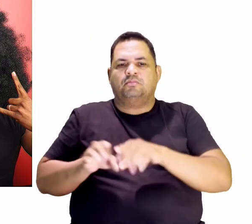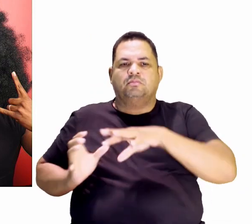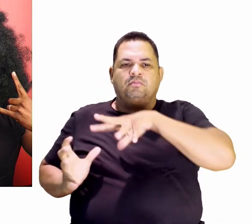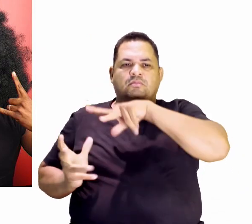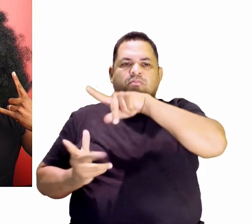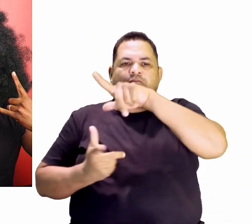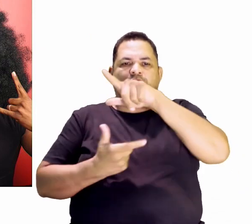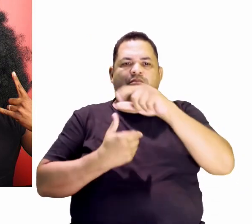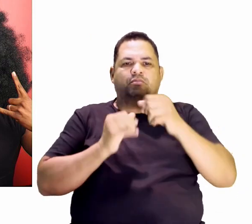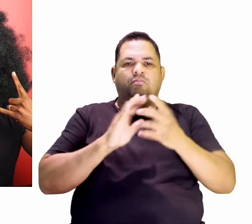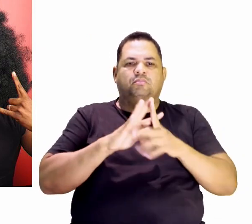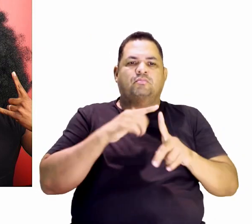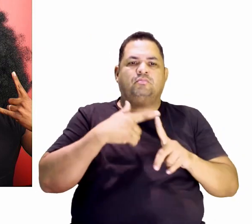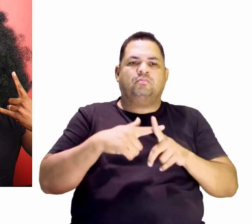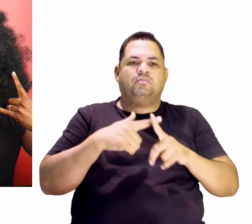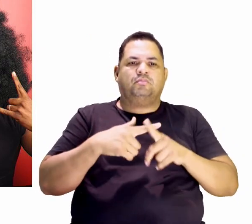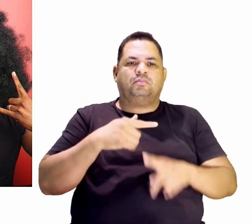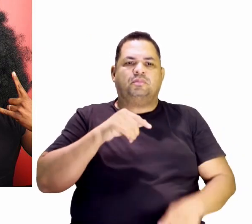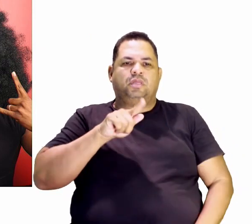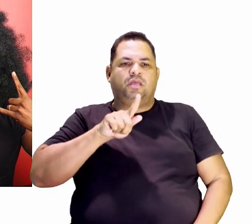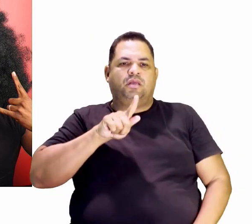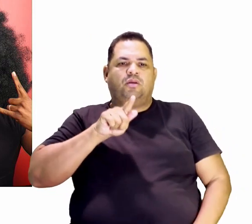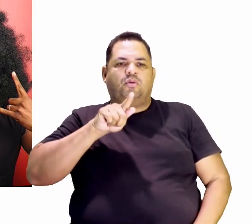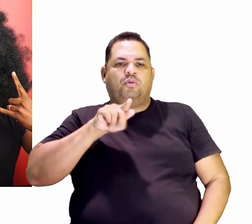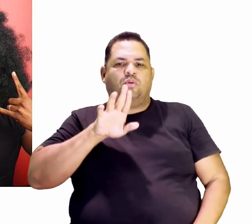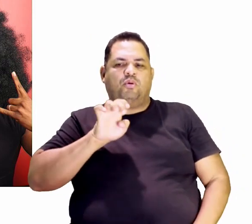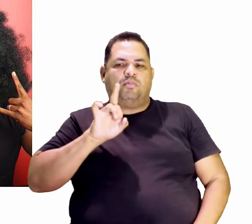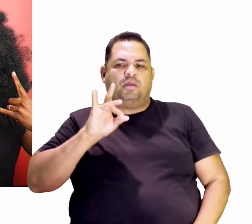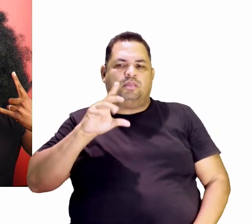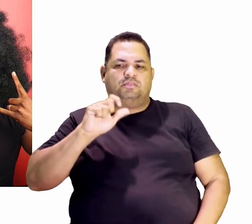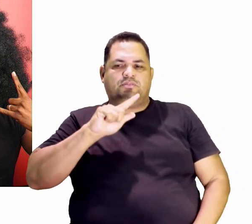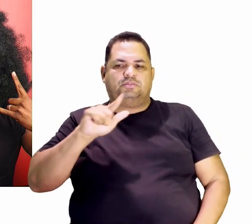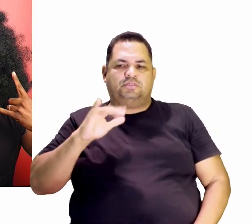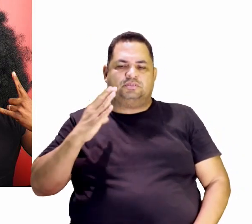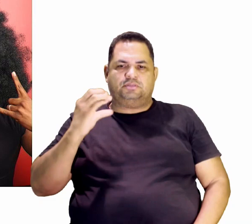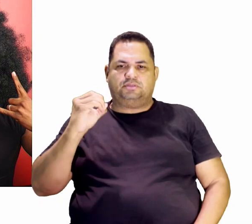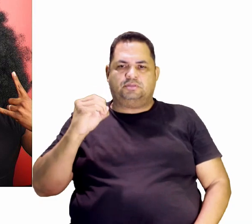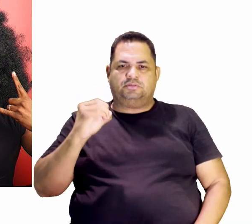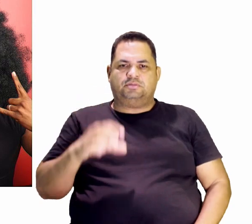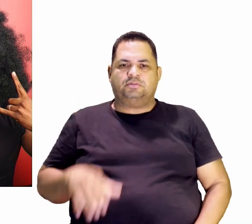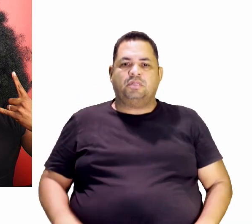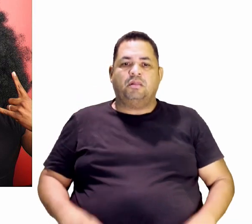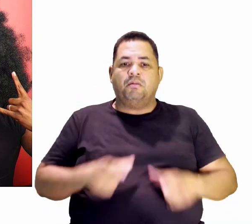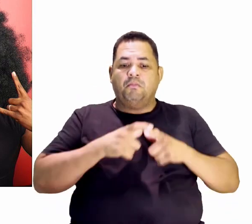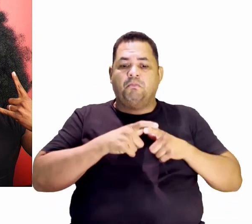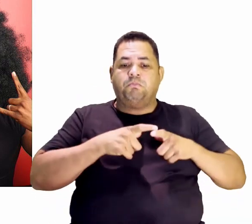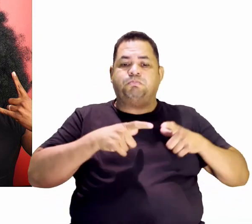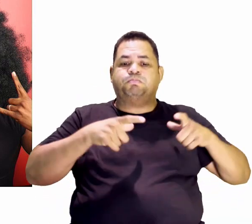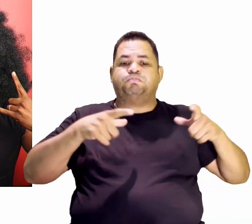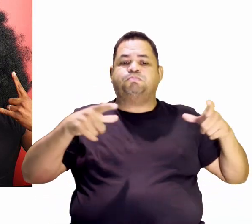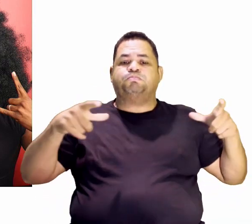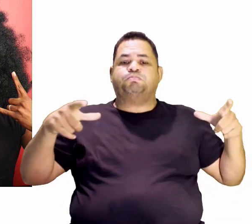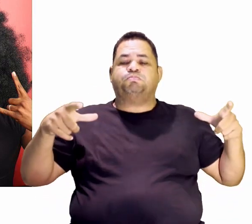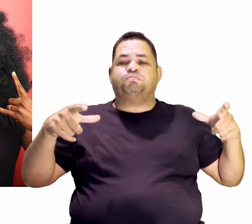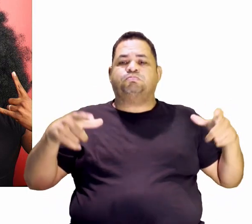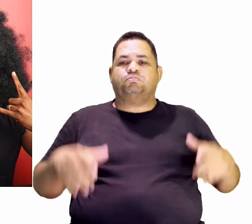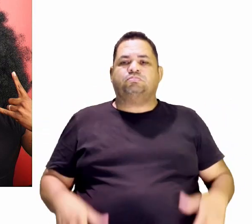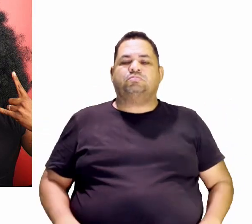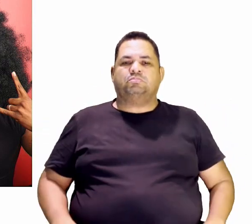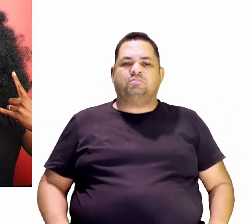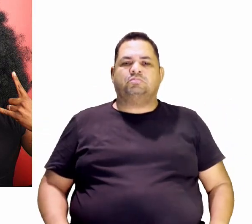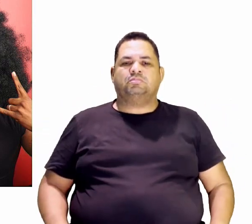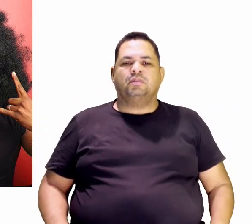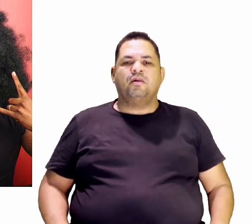Da globalização, né? Esse número pode crescer ainda mais. Veja